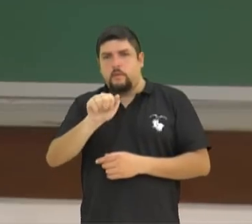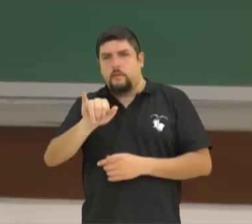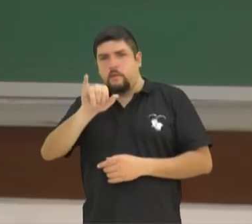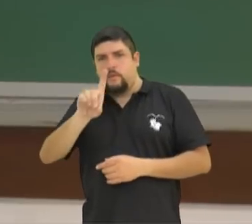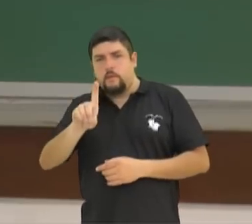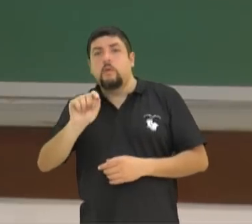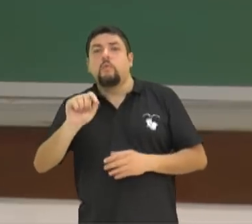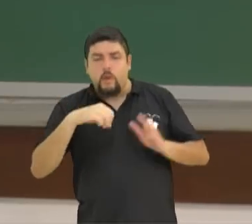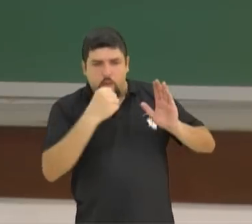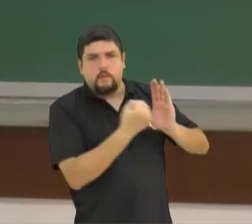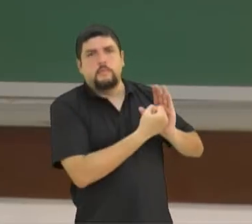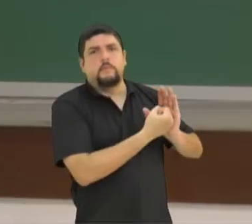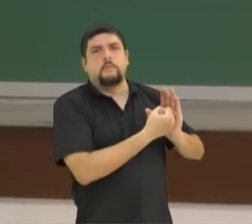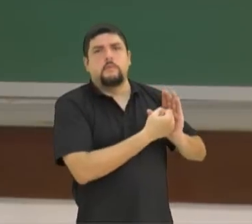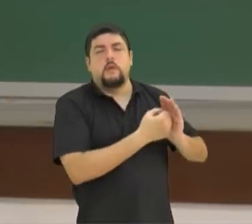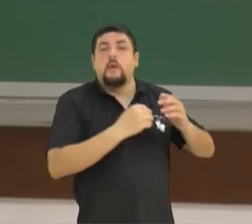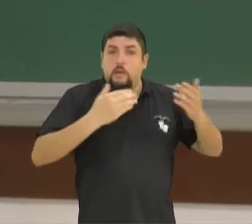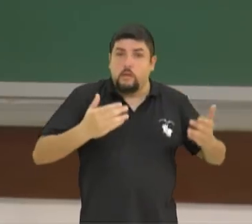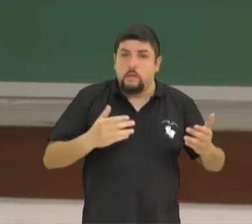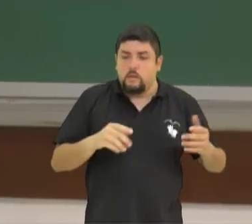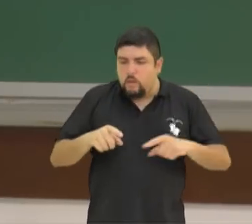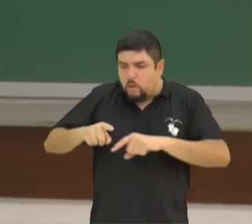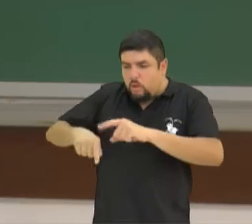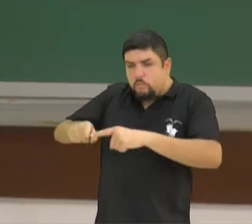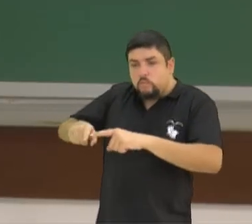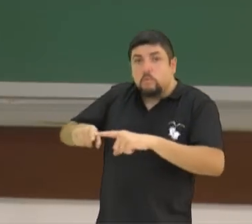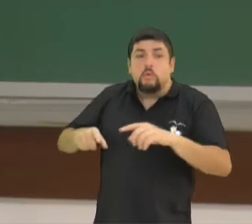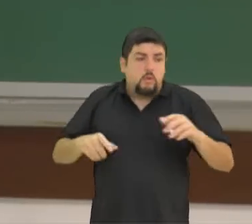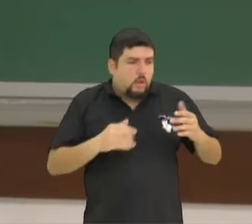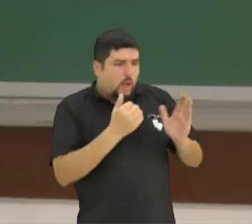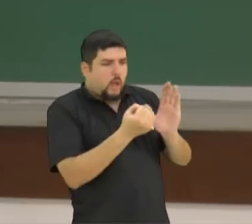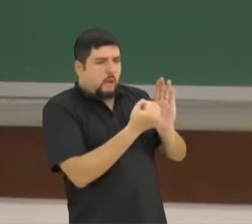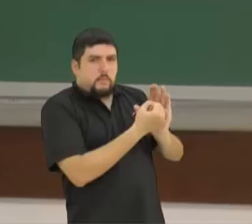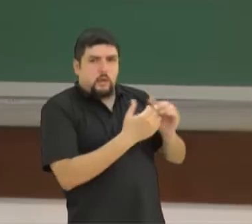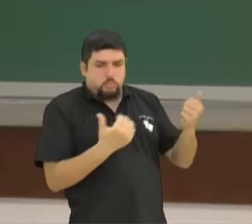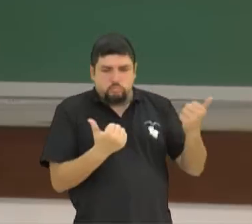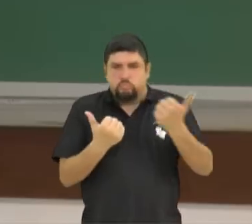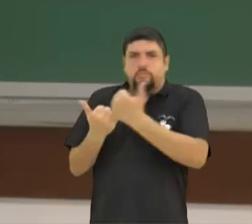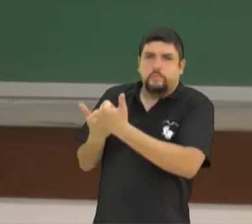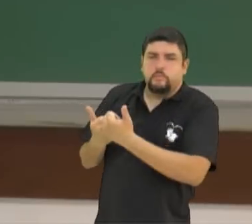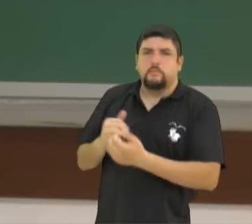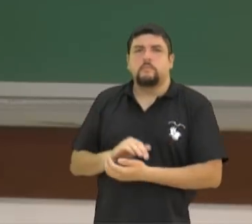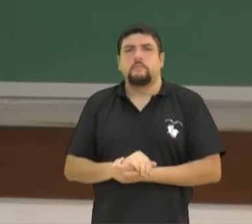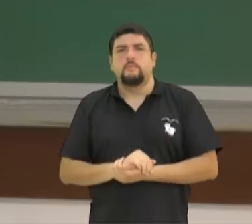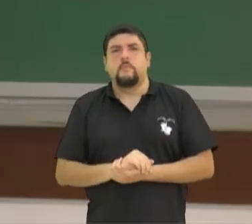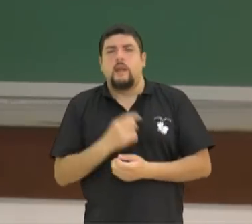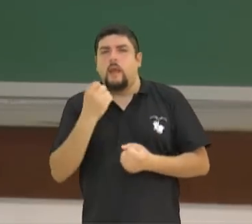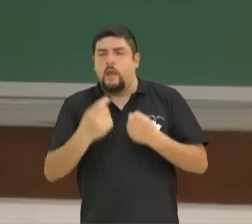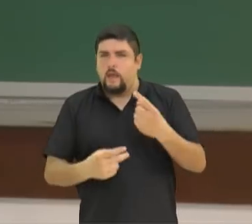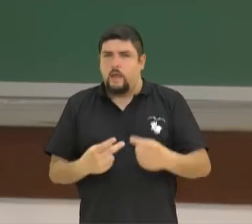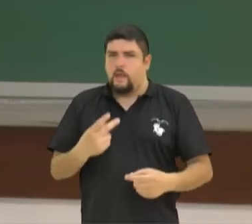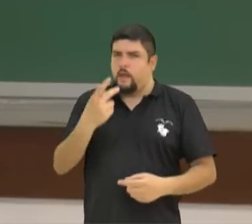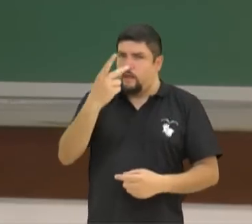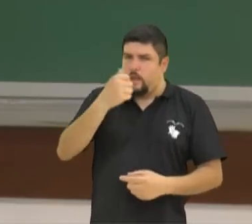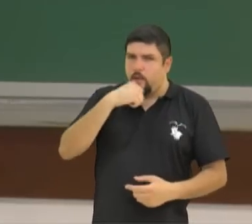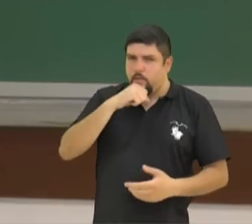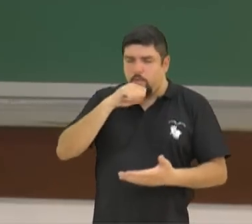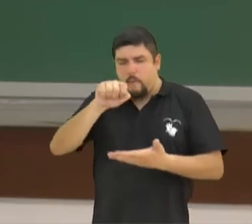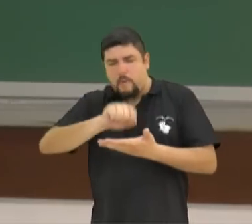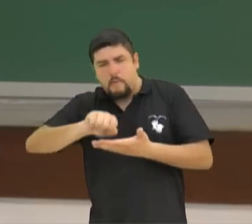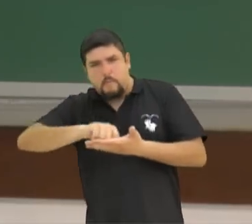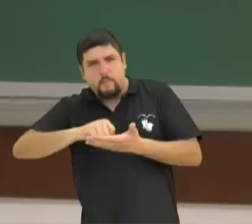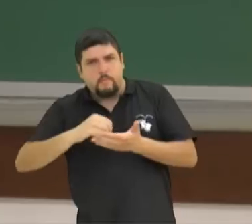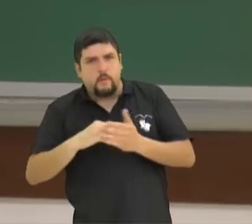a substituição da marca pelo produto, certo? Então quando a mãe de vocês fala às vezes lá, eu quero que você